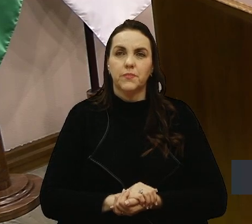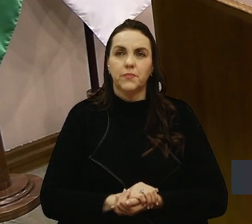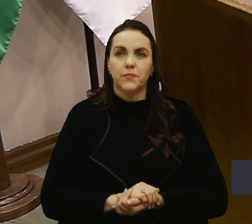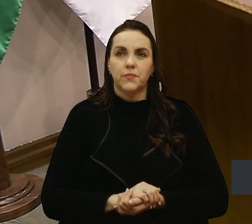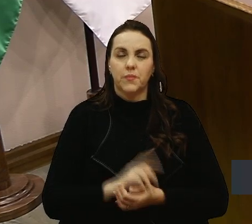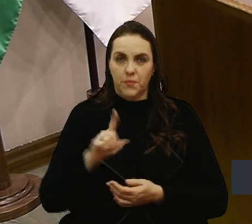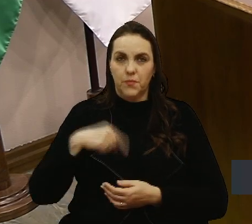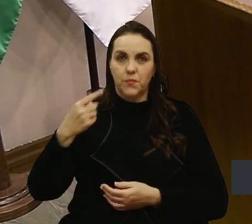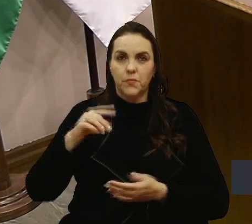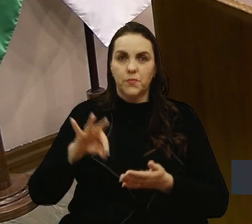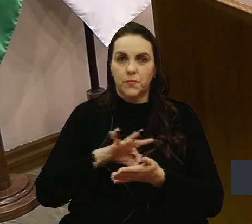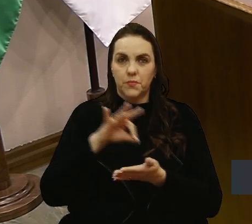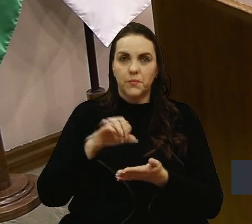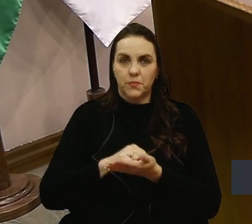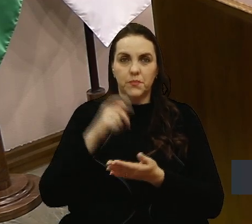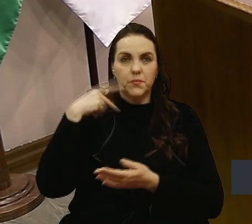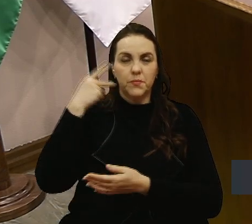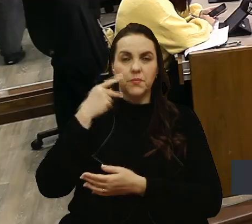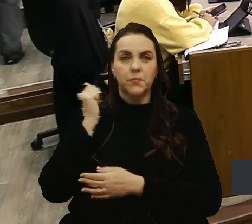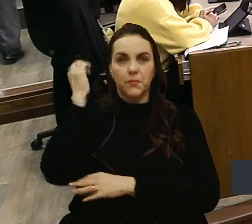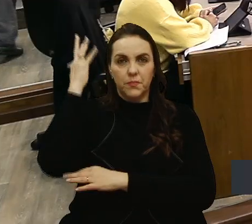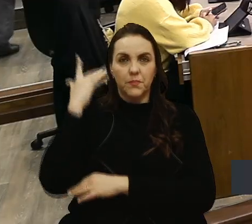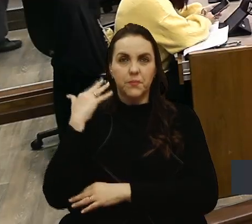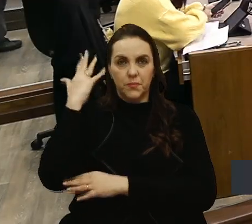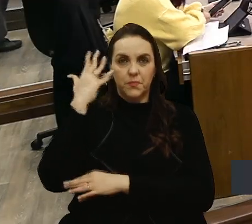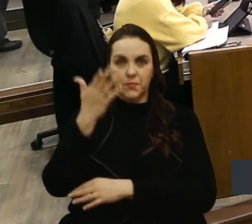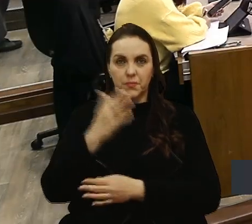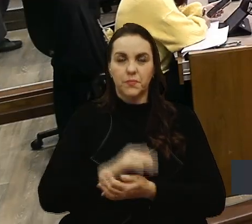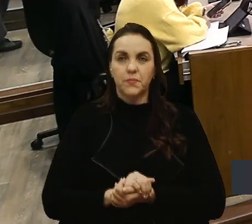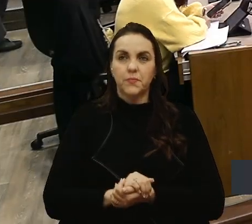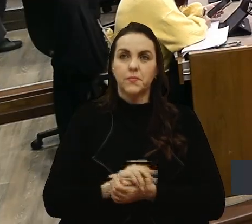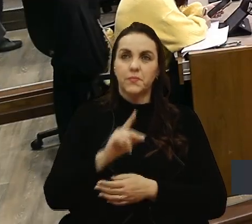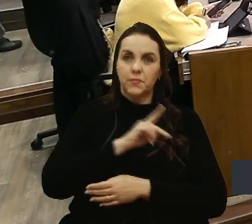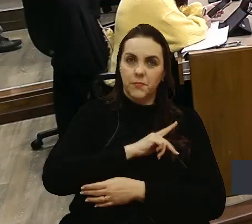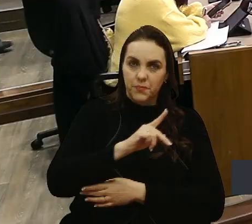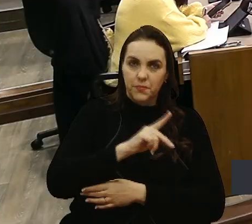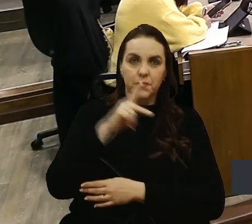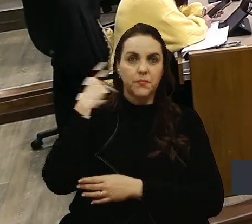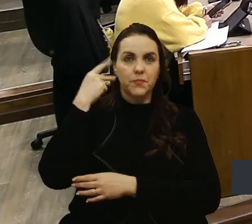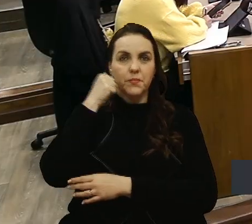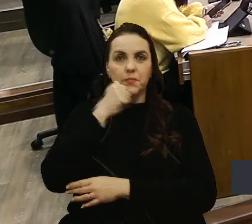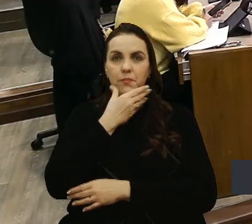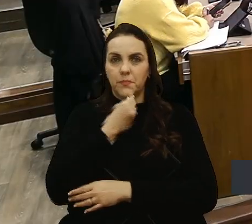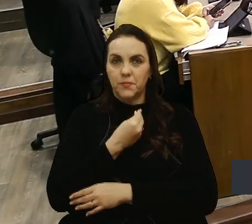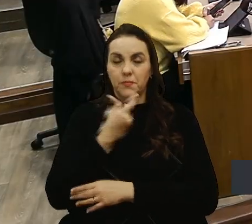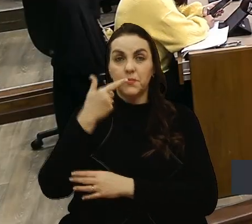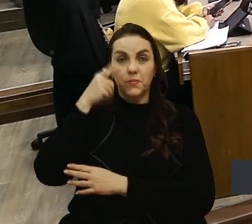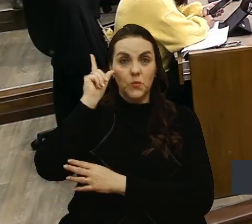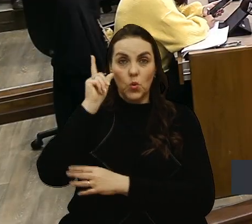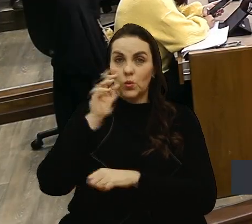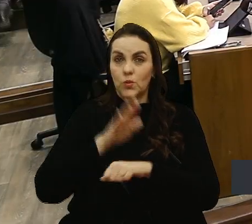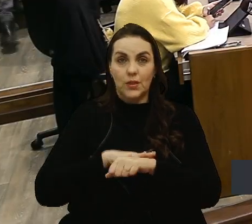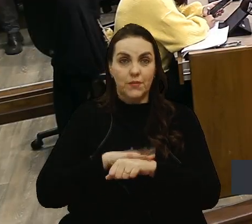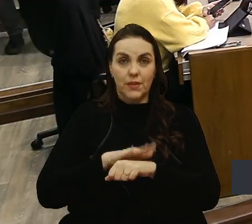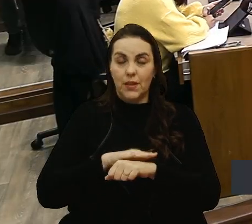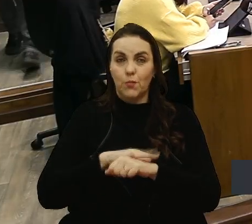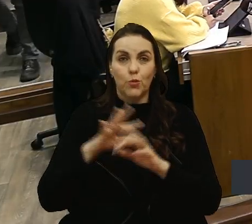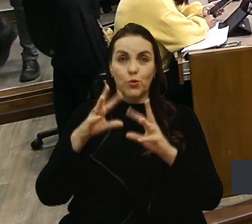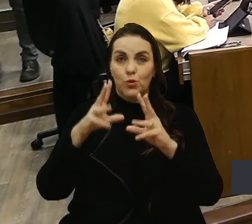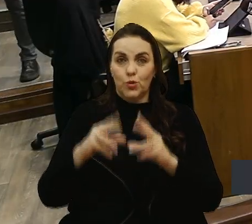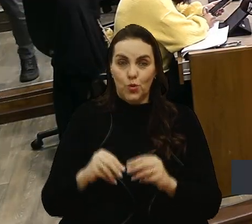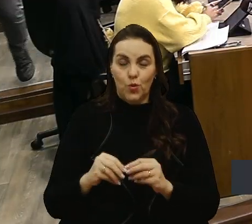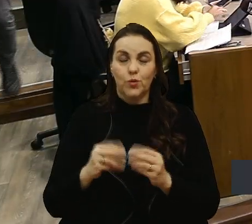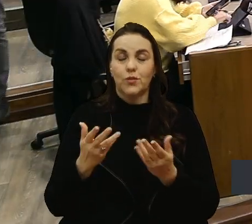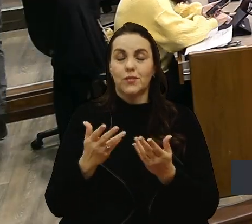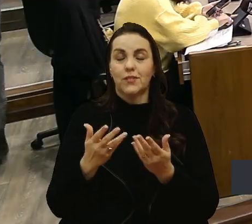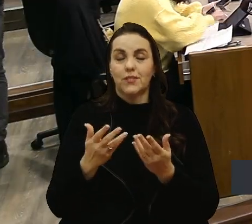Próxima vereadora inscrita, Daiane Melo. Senhor presidente, senhores vereadores, ontem não teve tempo de todos os votos de congratulação, né? Mas eu queria fazer um